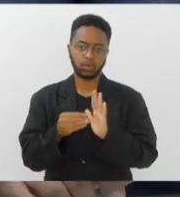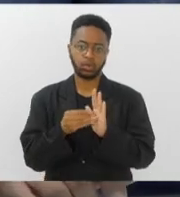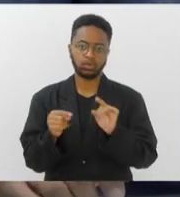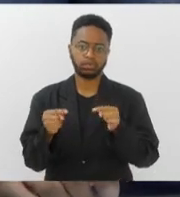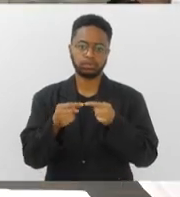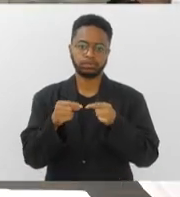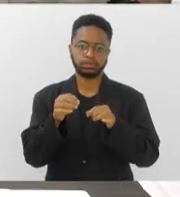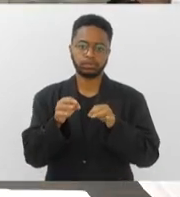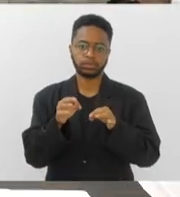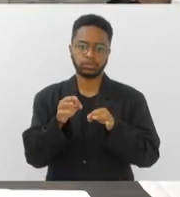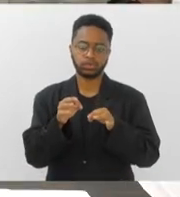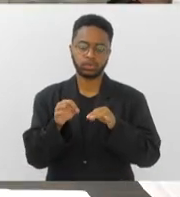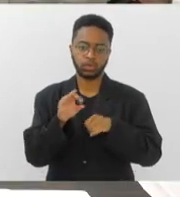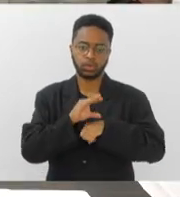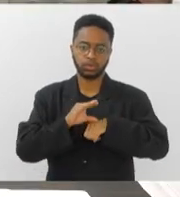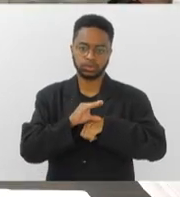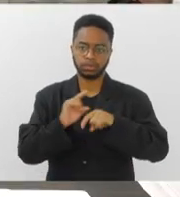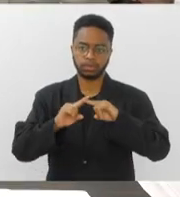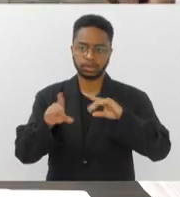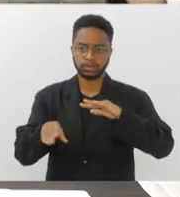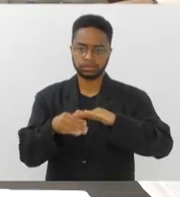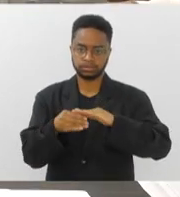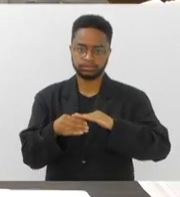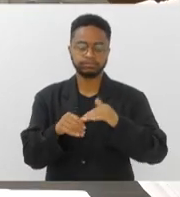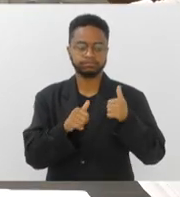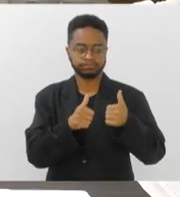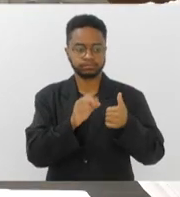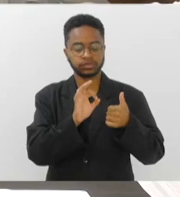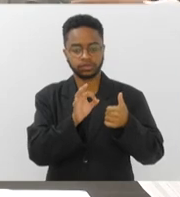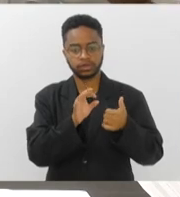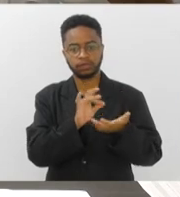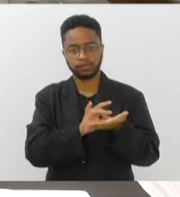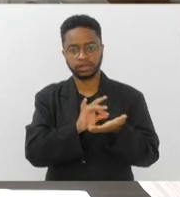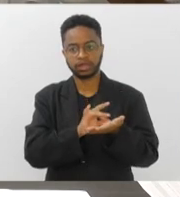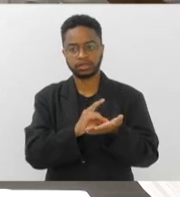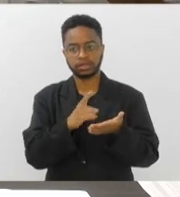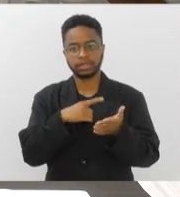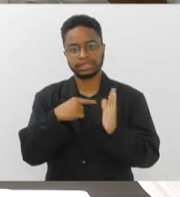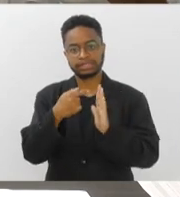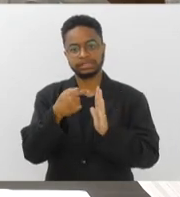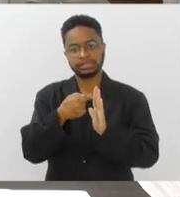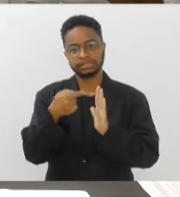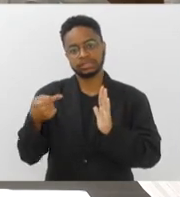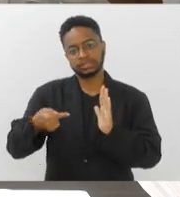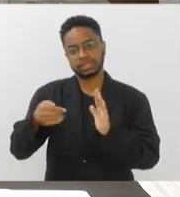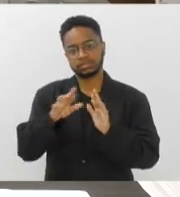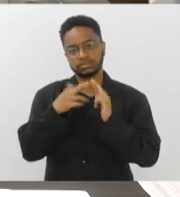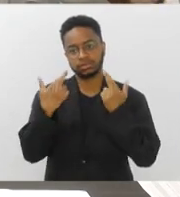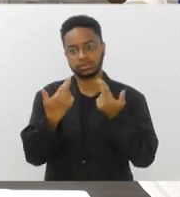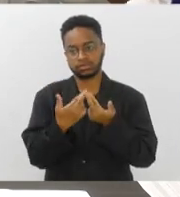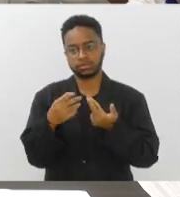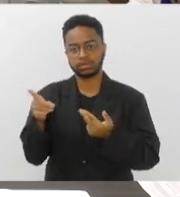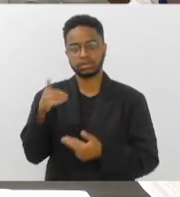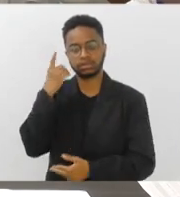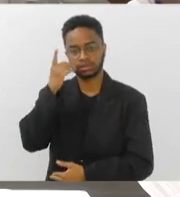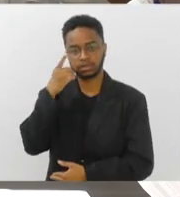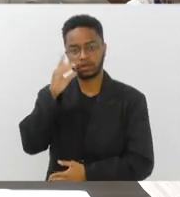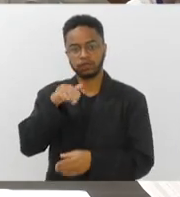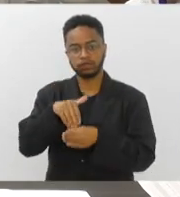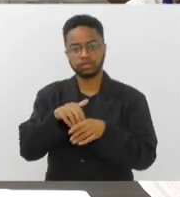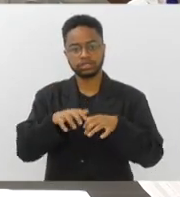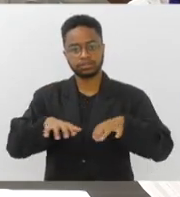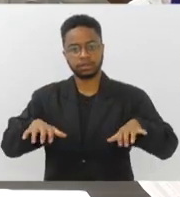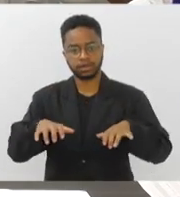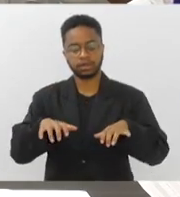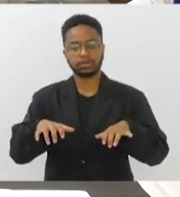É. De fato, o projeto estava na 7ª reunião ordinária, o deputado Vinícius Cozolino, com voto separado pela